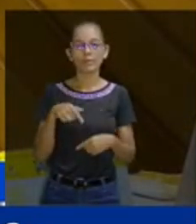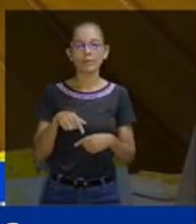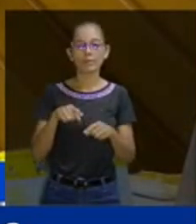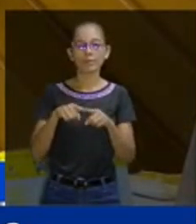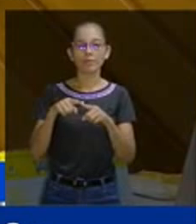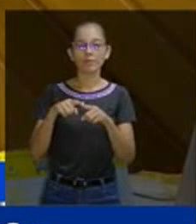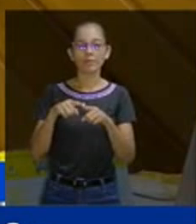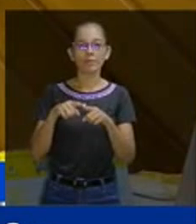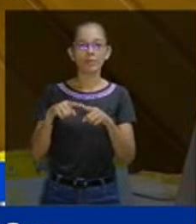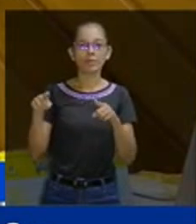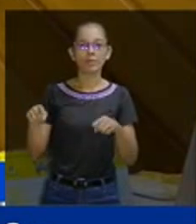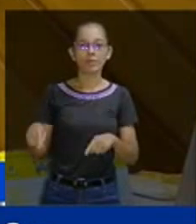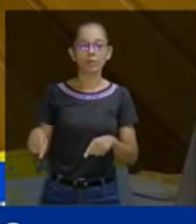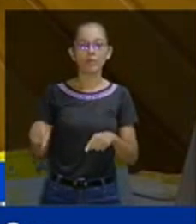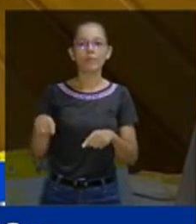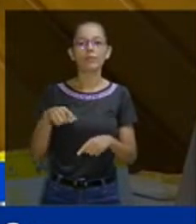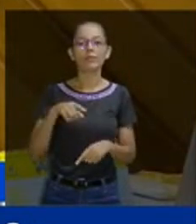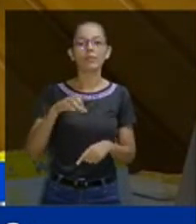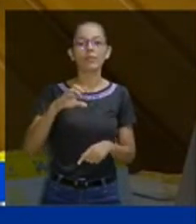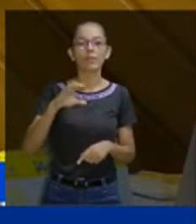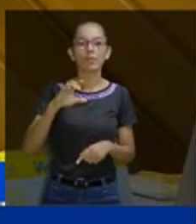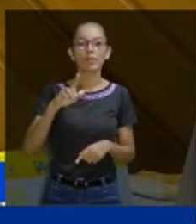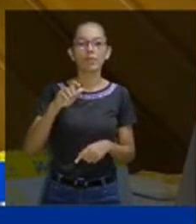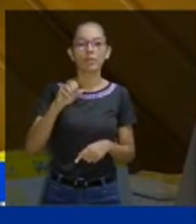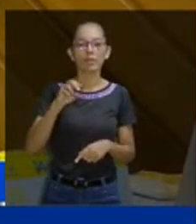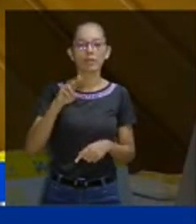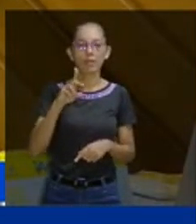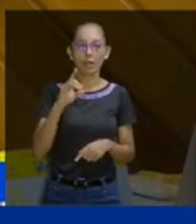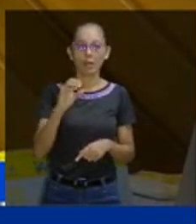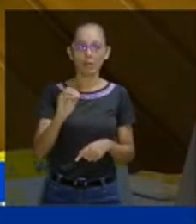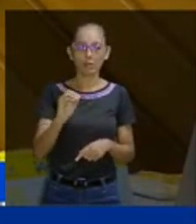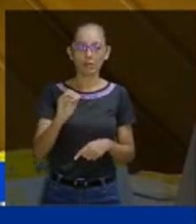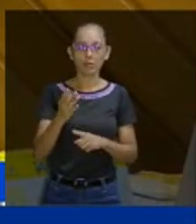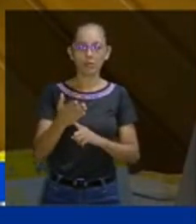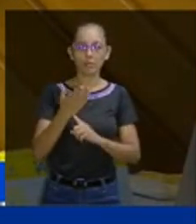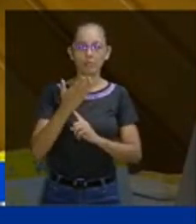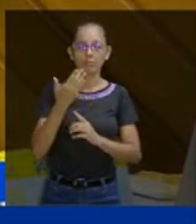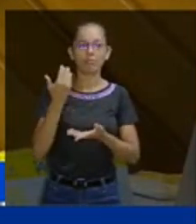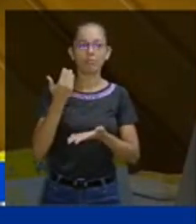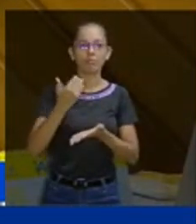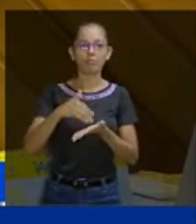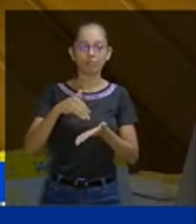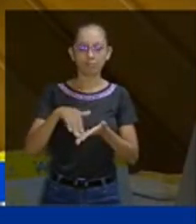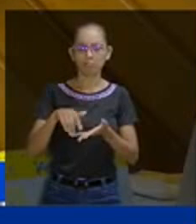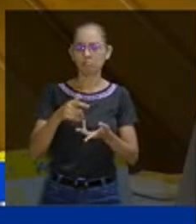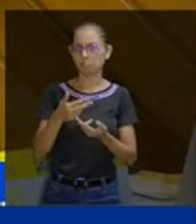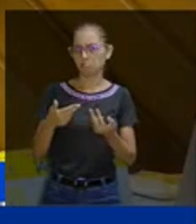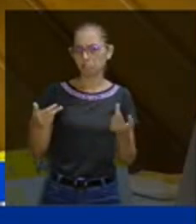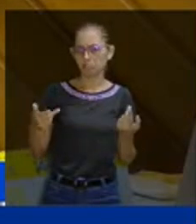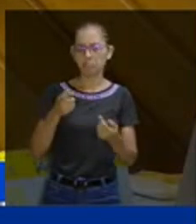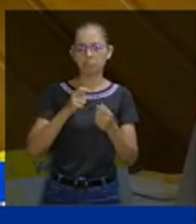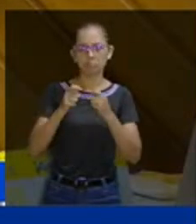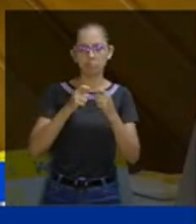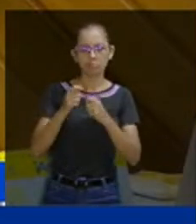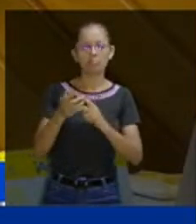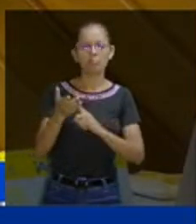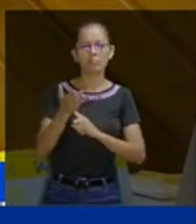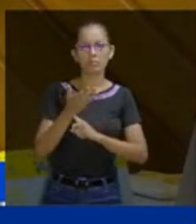Xavier, que me auxiliou nas tarefas administrativas com presteza, competência,